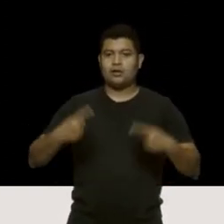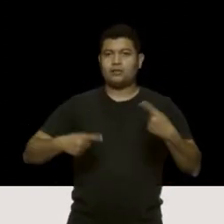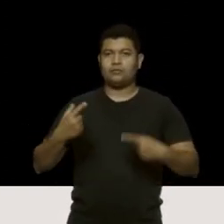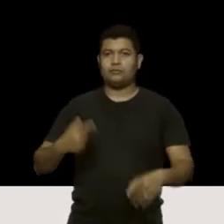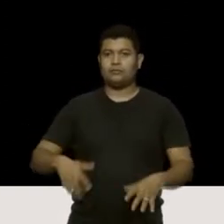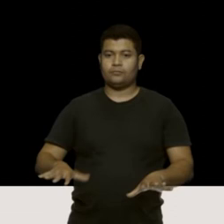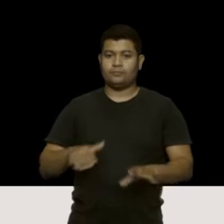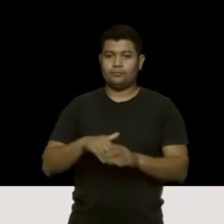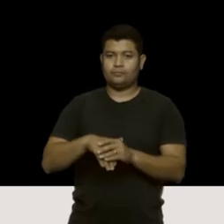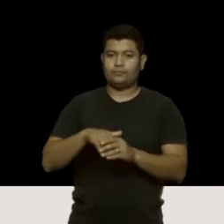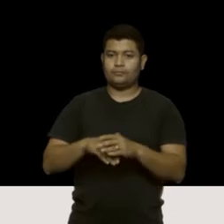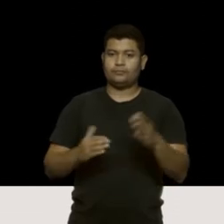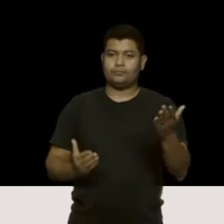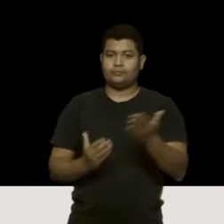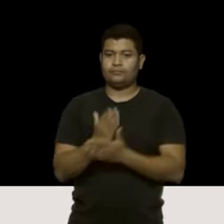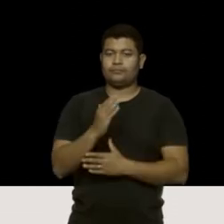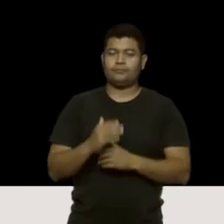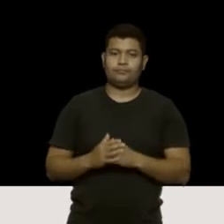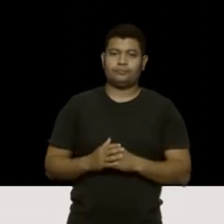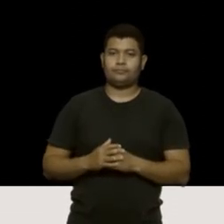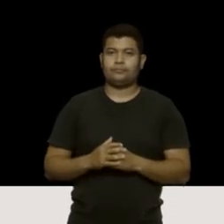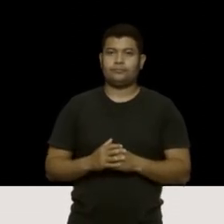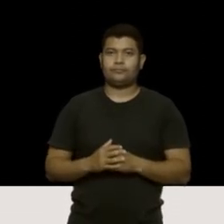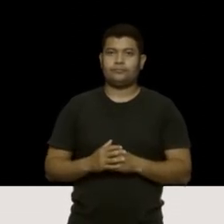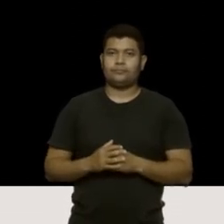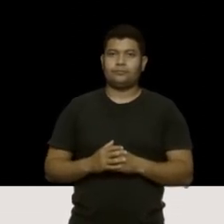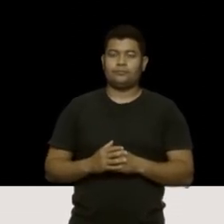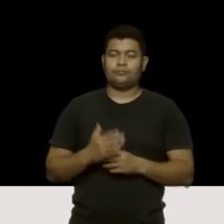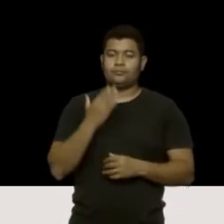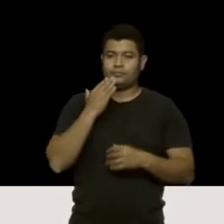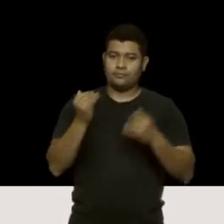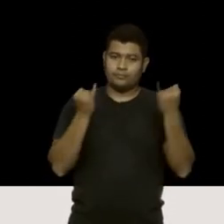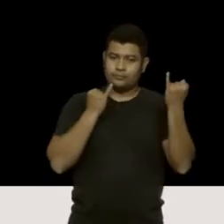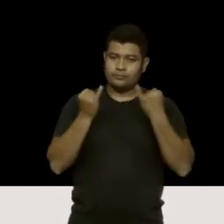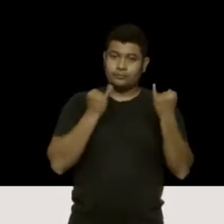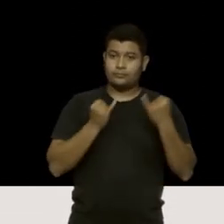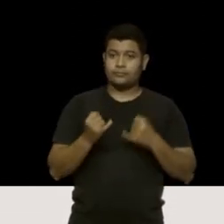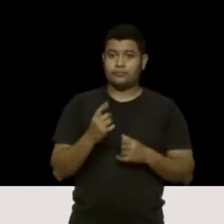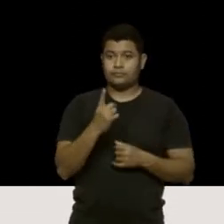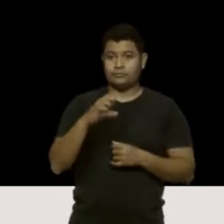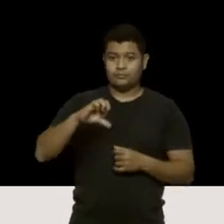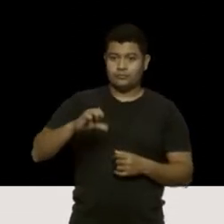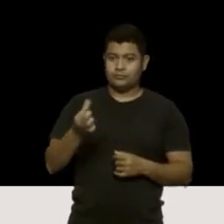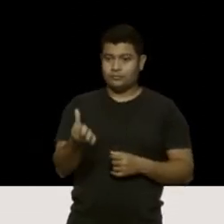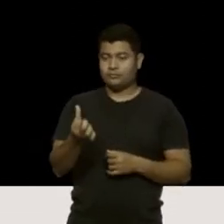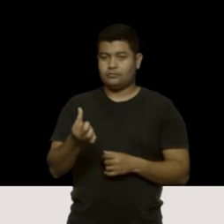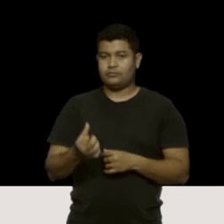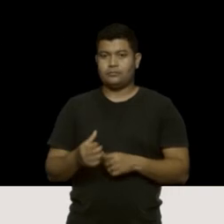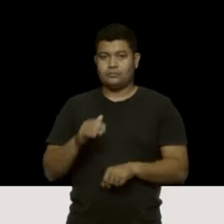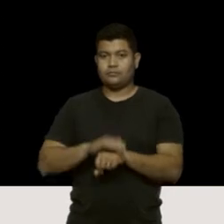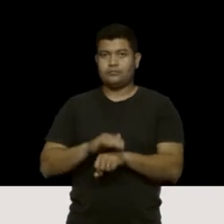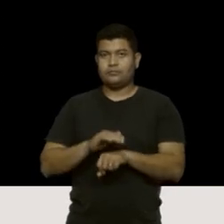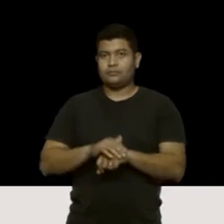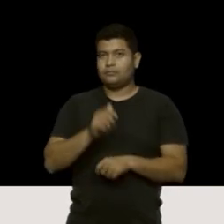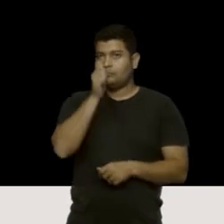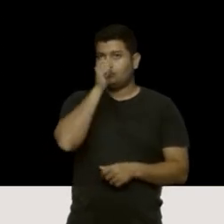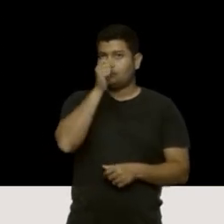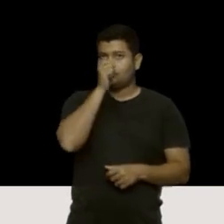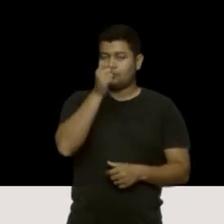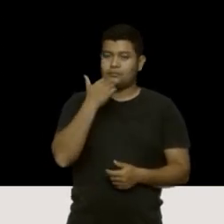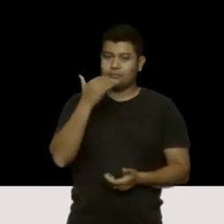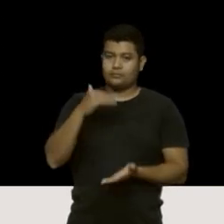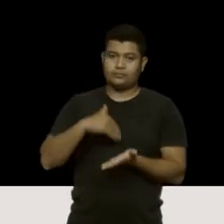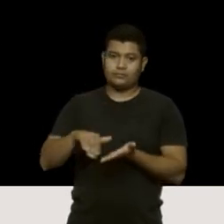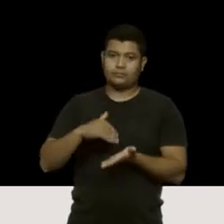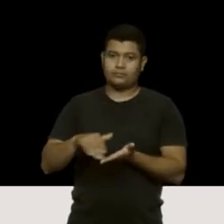votação, aprovado. Pedido de informação 96, autor deputado João Amin, solicitando